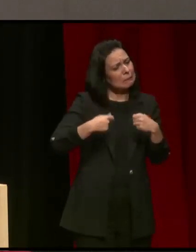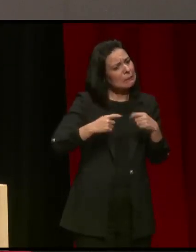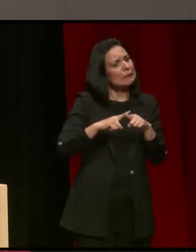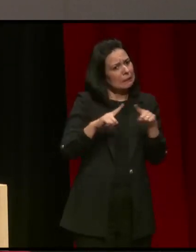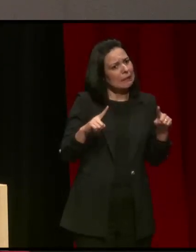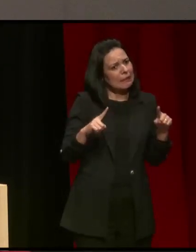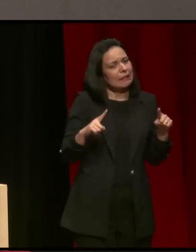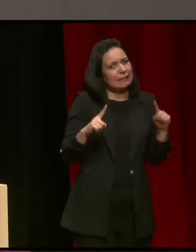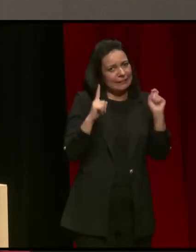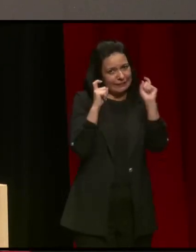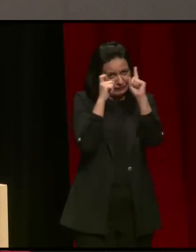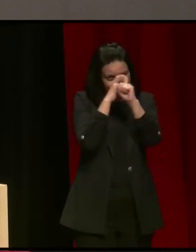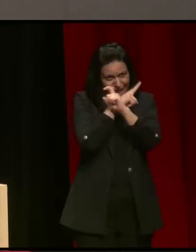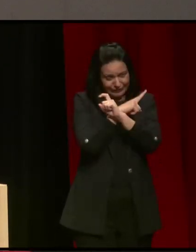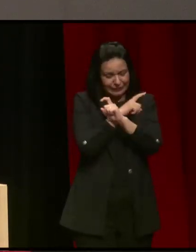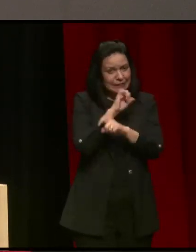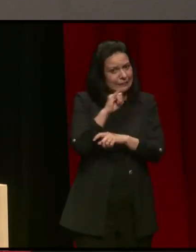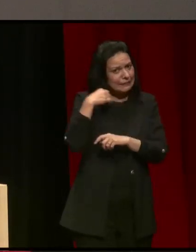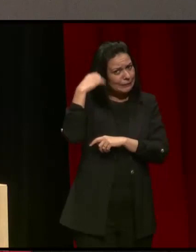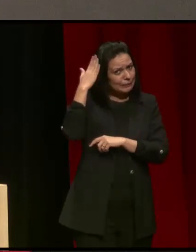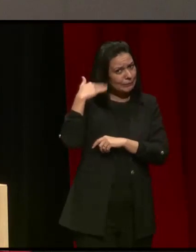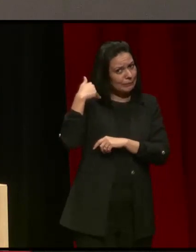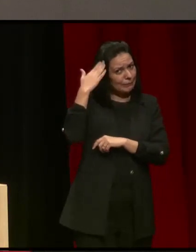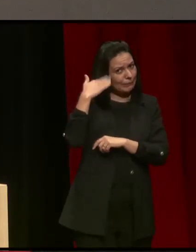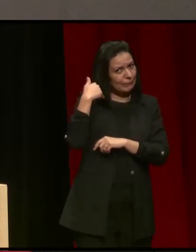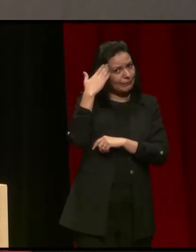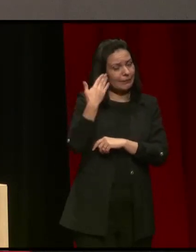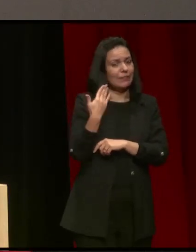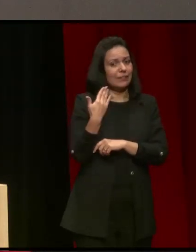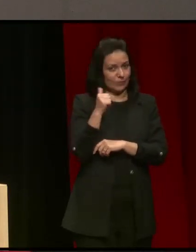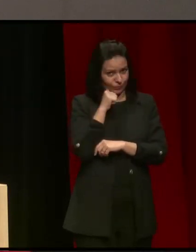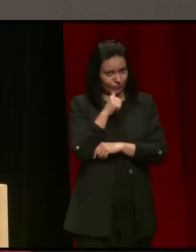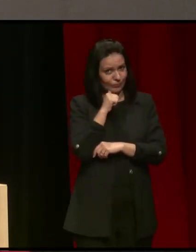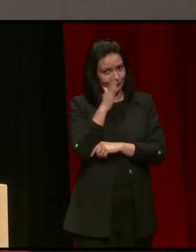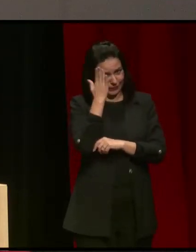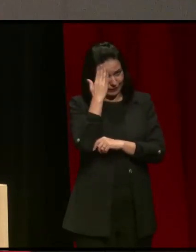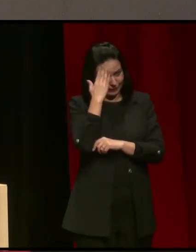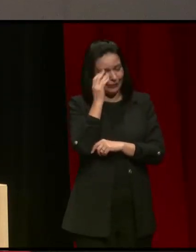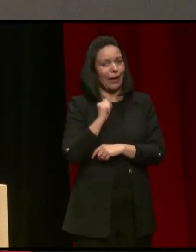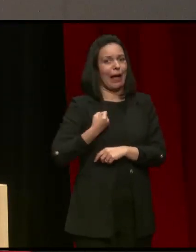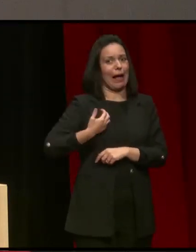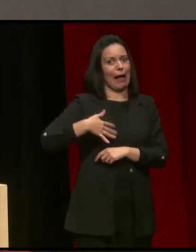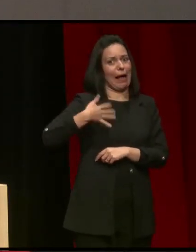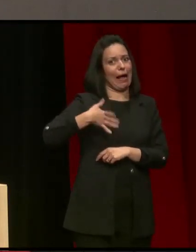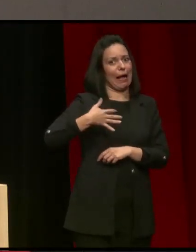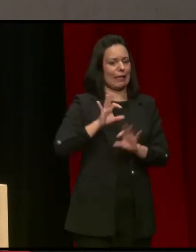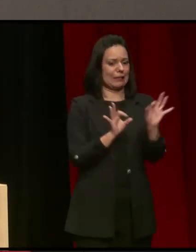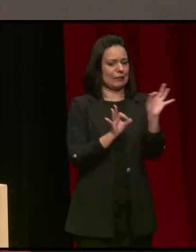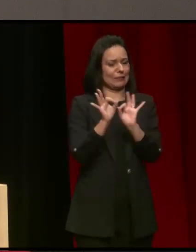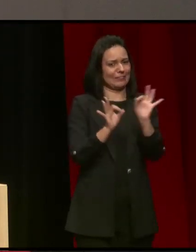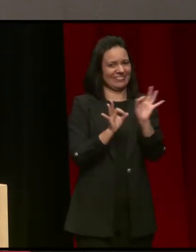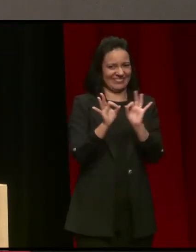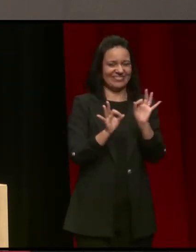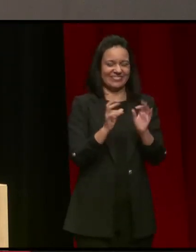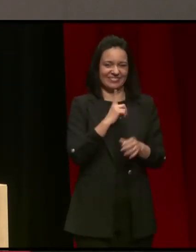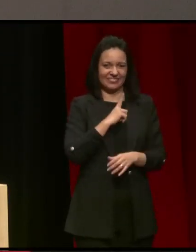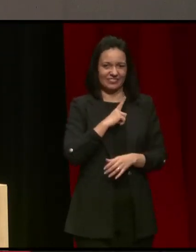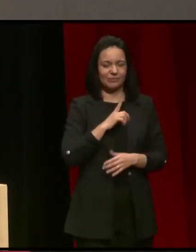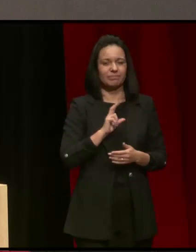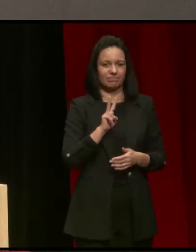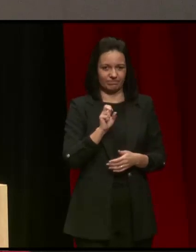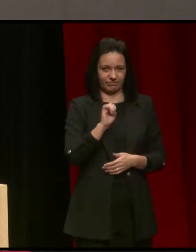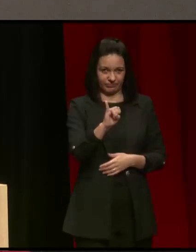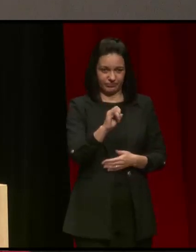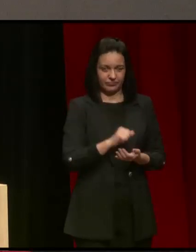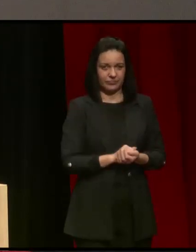complicado. Porque cabelo, quando você começa a pintar, você sabe, né? Mulheres dá despesa. Então, ainda tô nessa luta. Estou